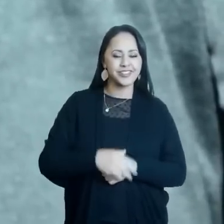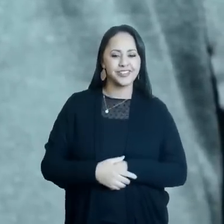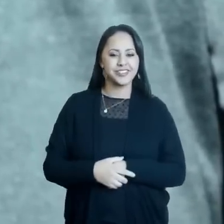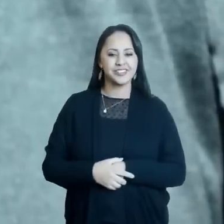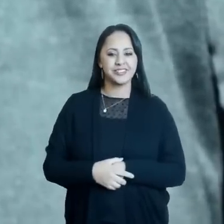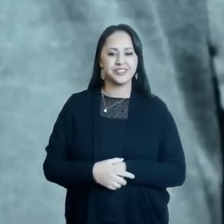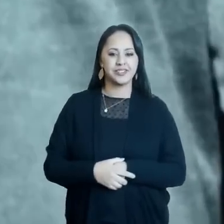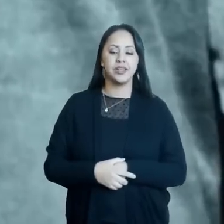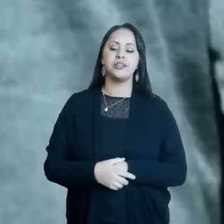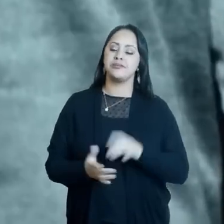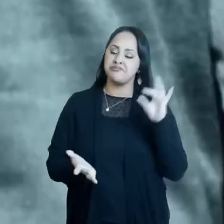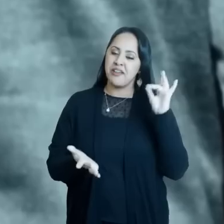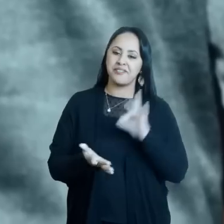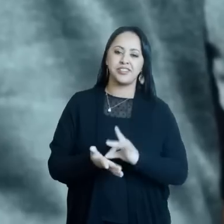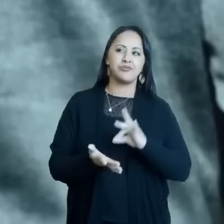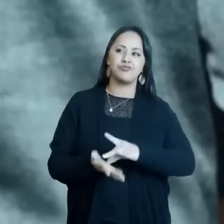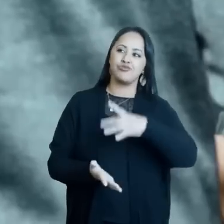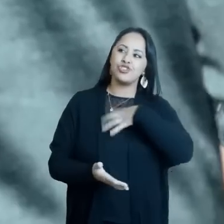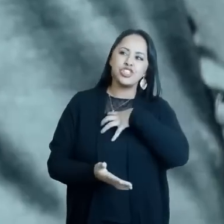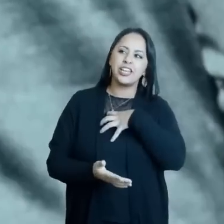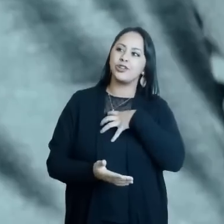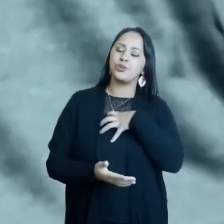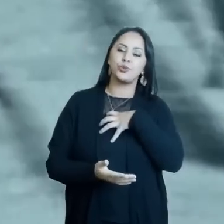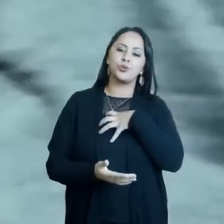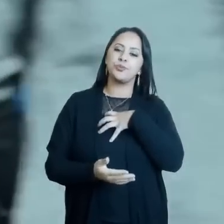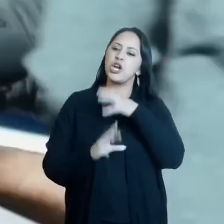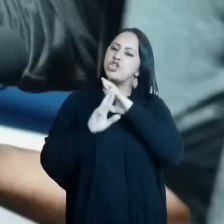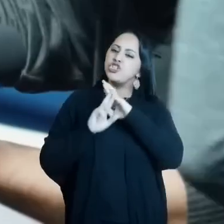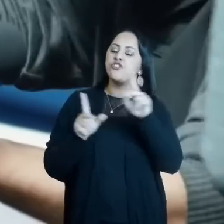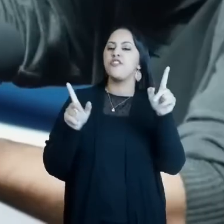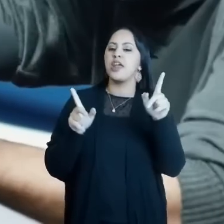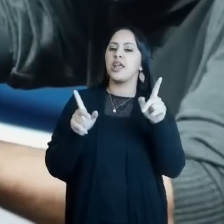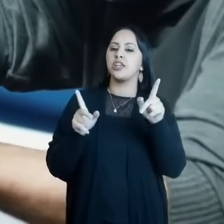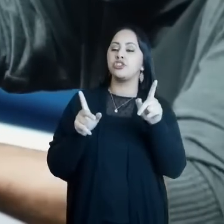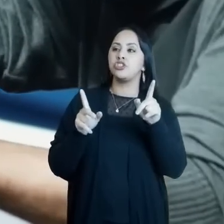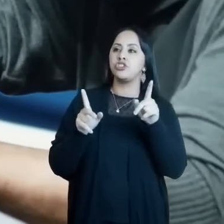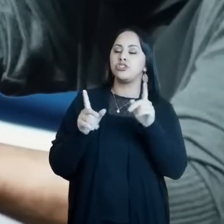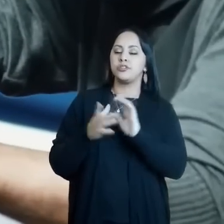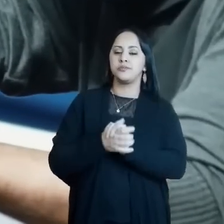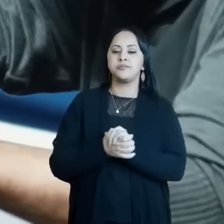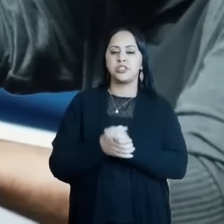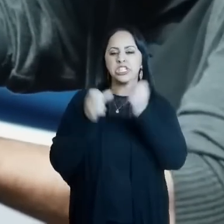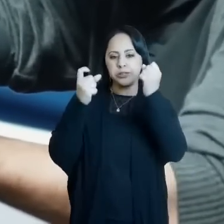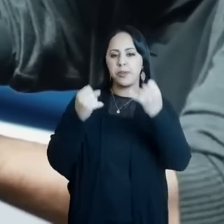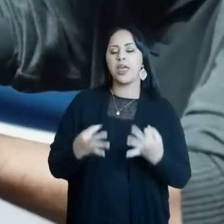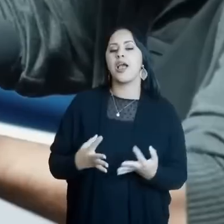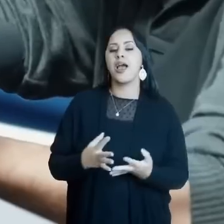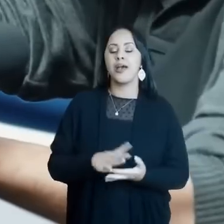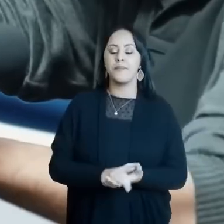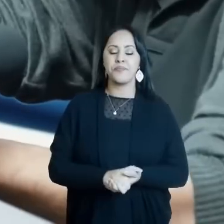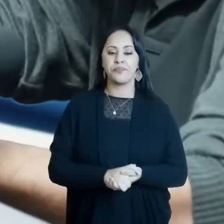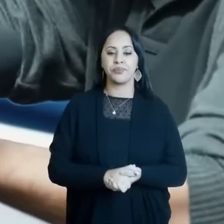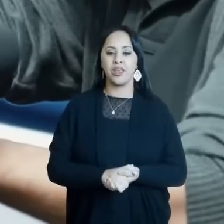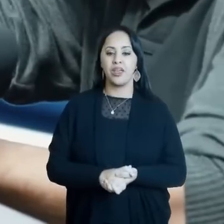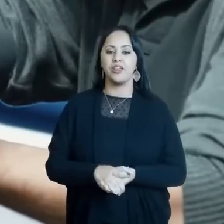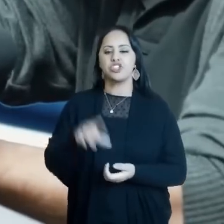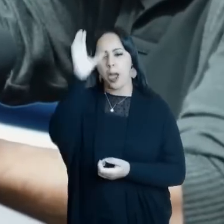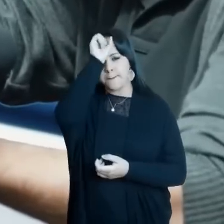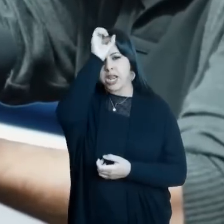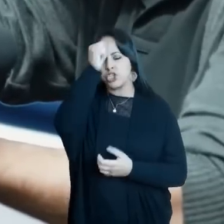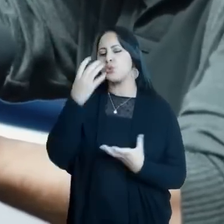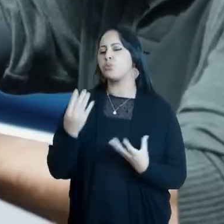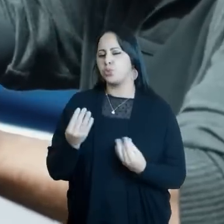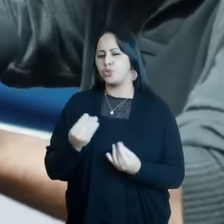Olha, você realmente tem uma maneira diferente de chegar até o trono. E a gente tem aprendido